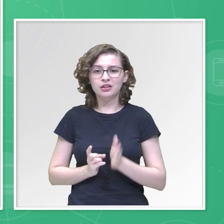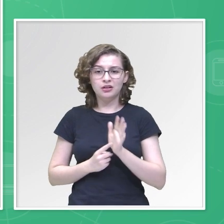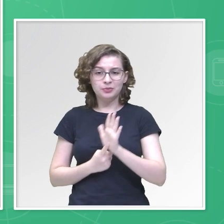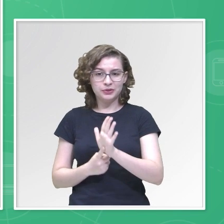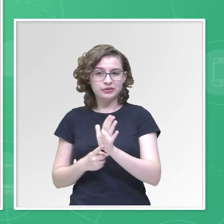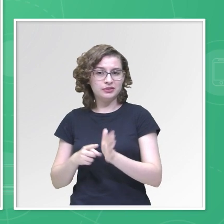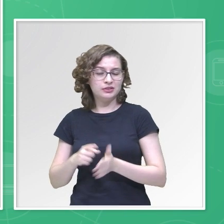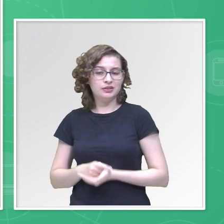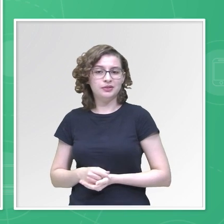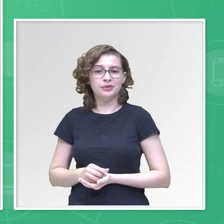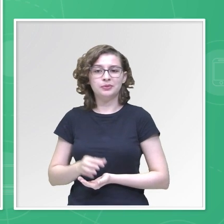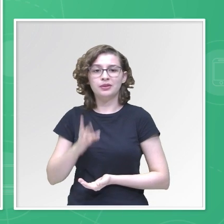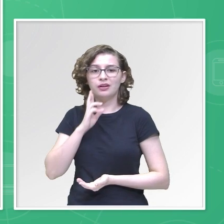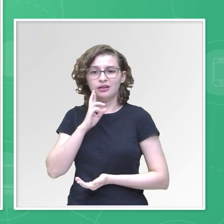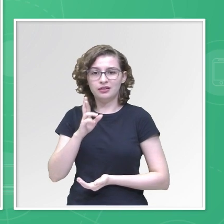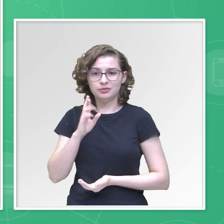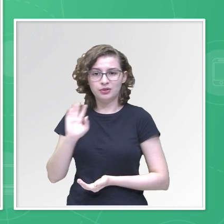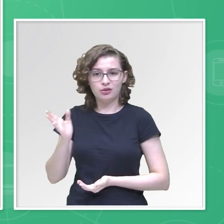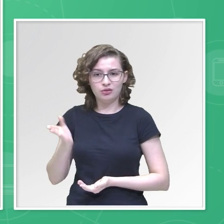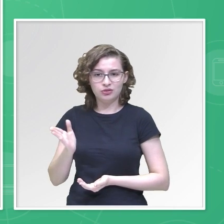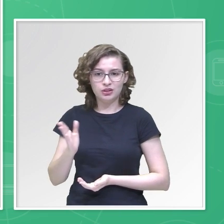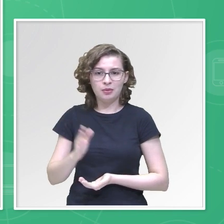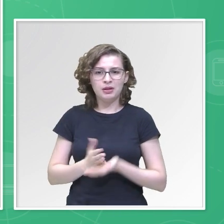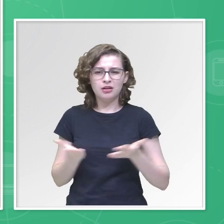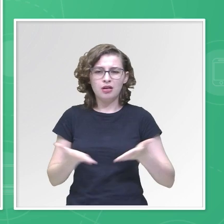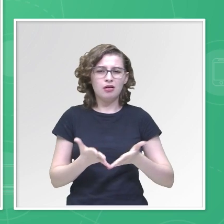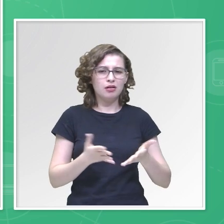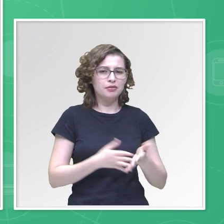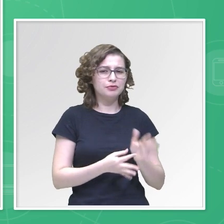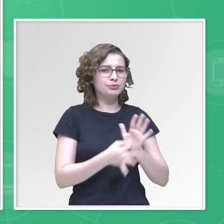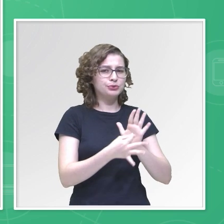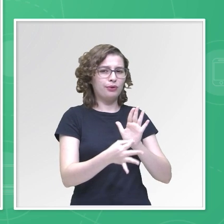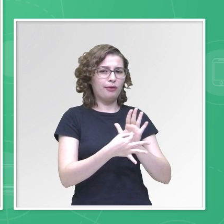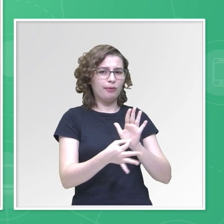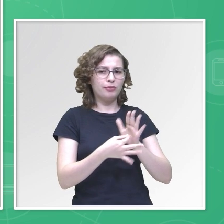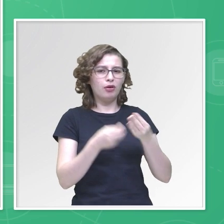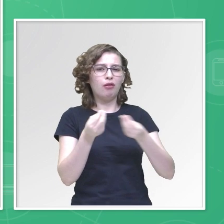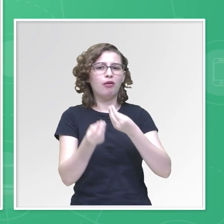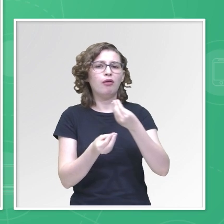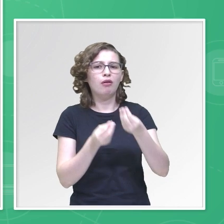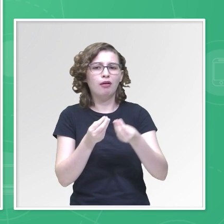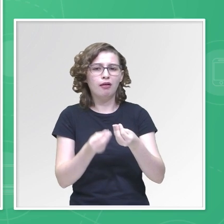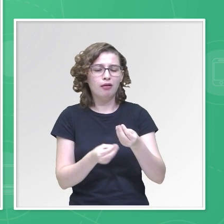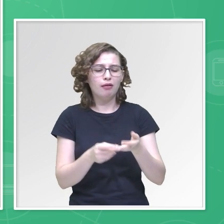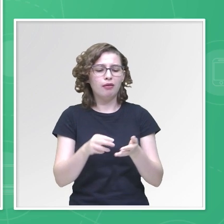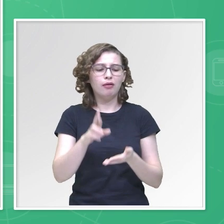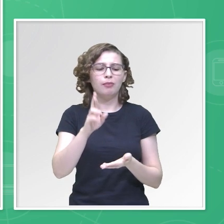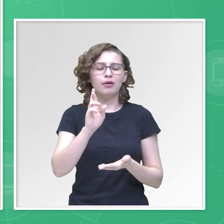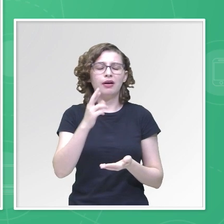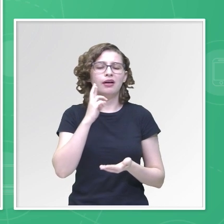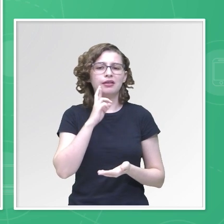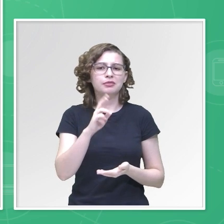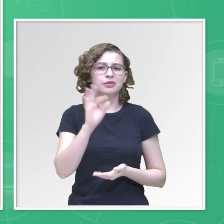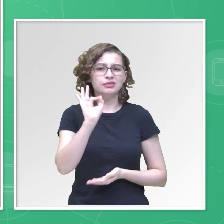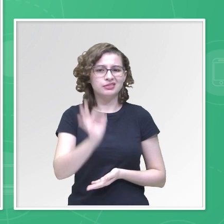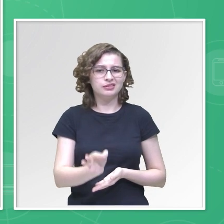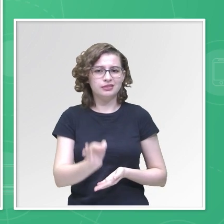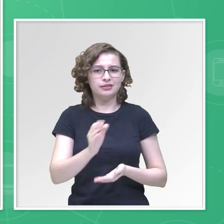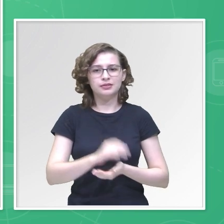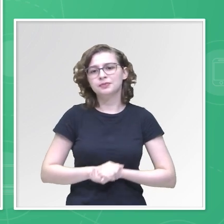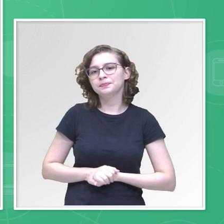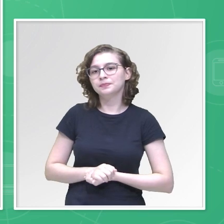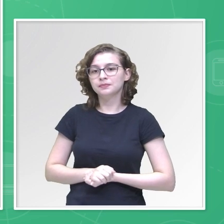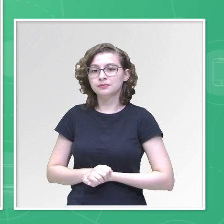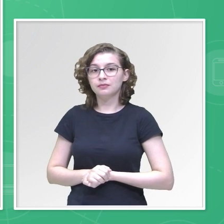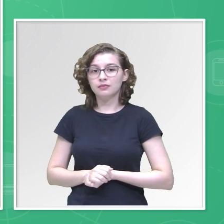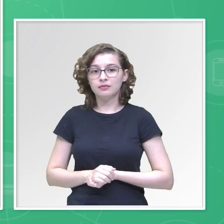vocês mas nós queremos comentar um pouquinho para entender o processo como você fez para acertar certo a questão muito bem